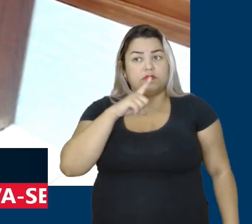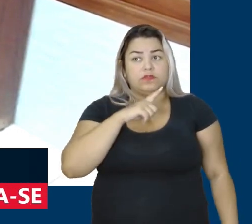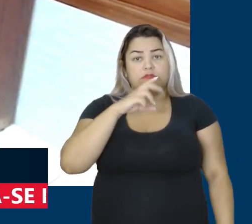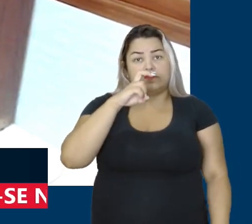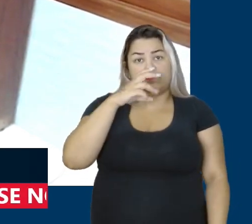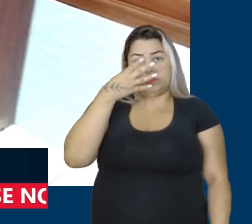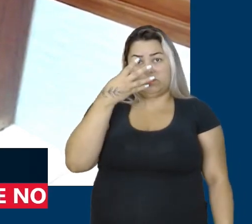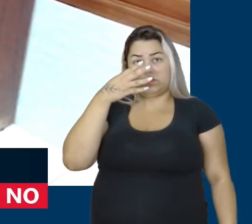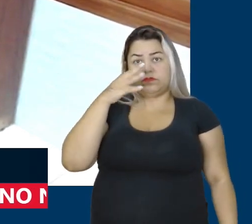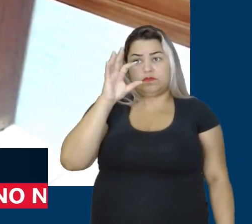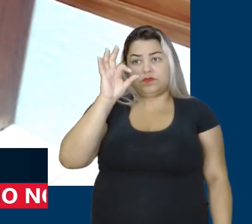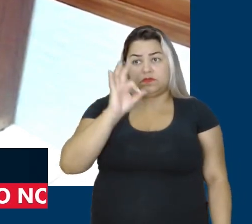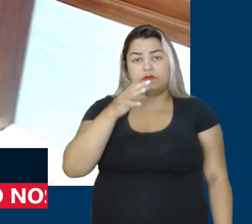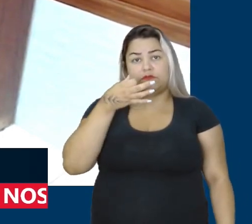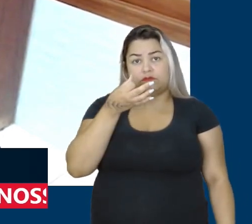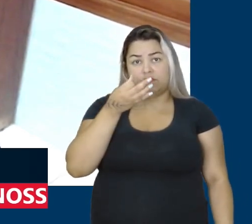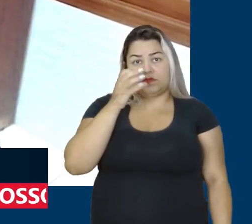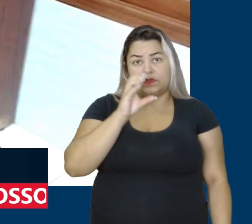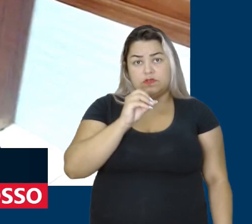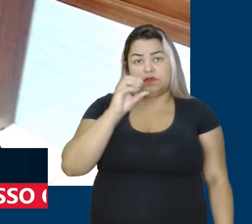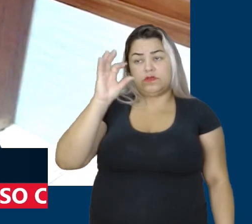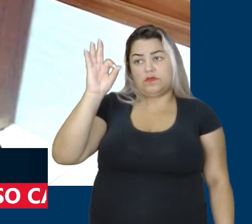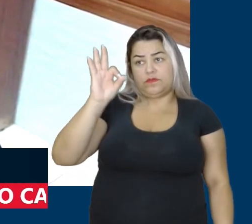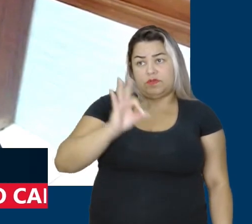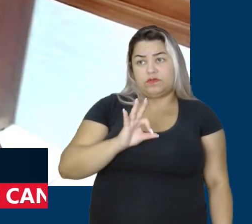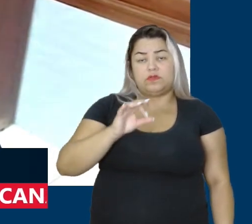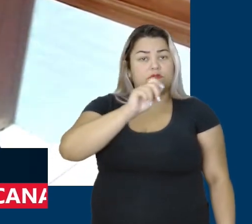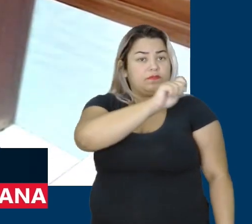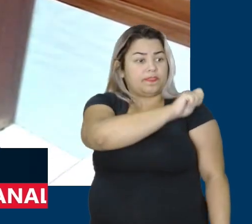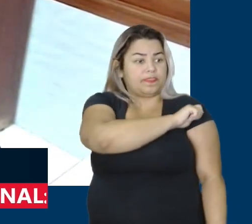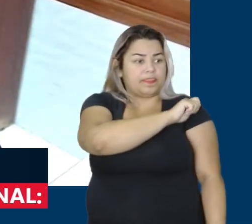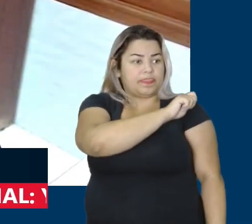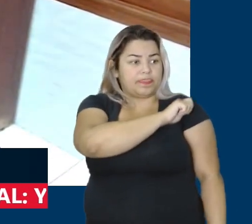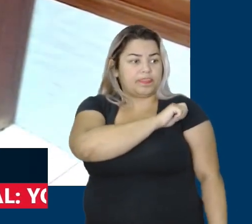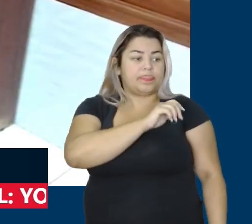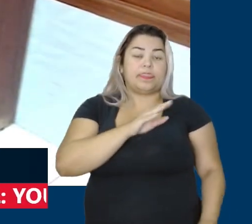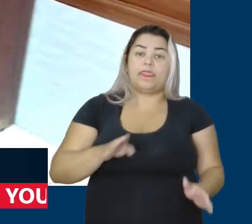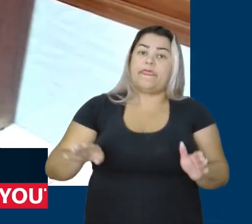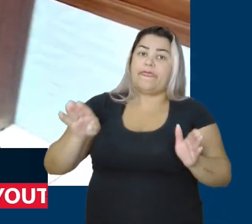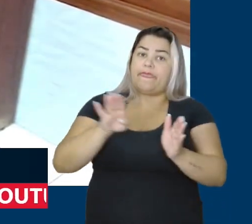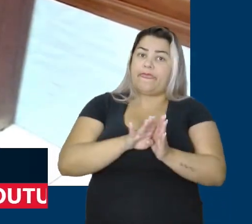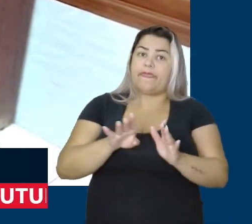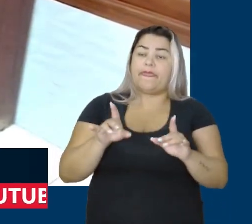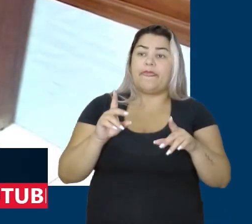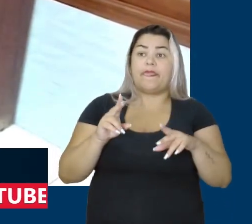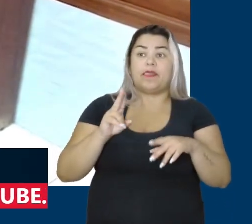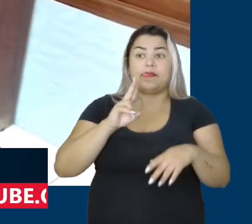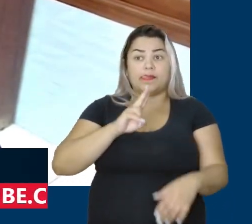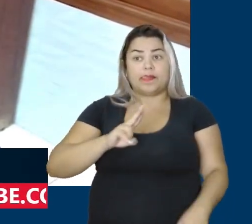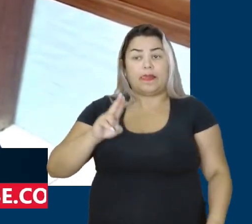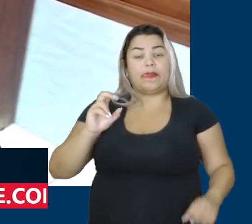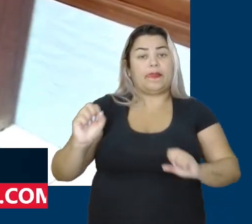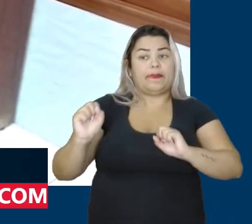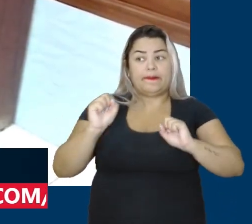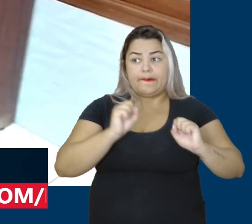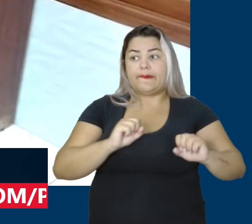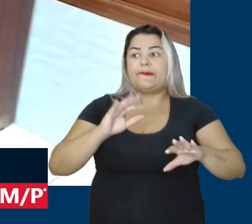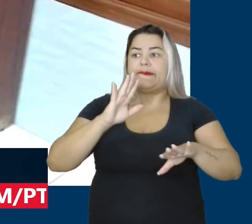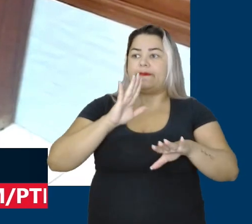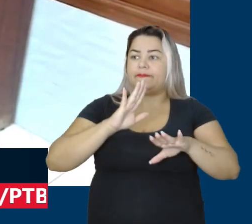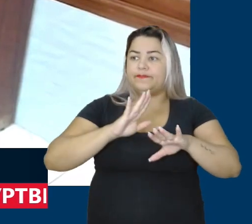54%, 60% de alunos que chegaram à universidade, né? Que a gente possa ter a